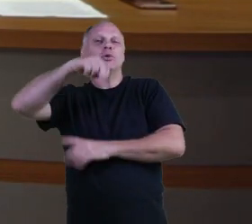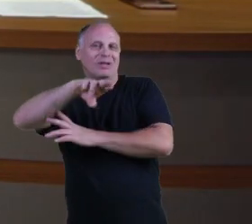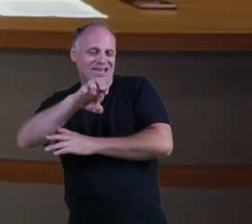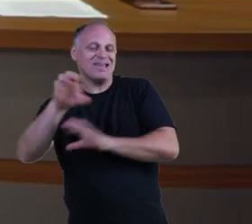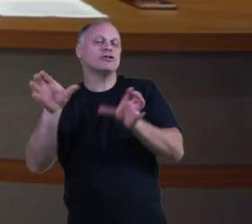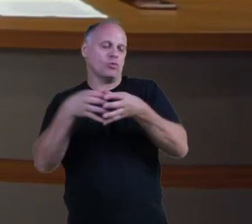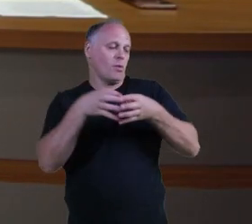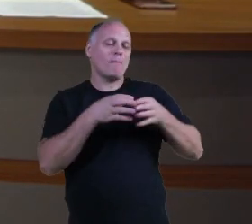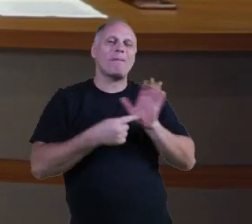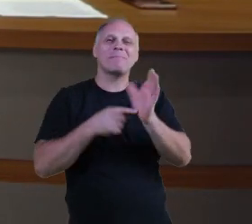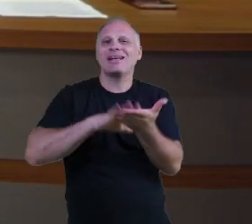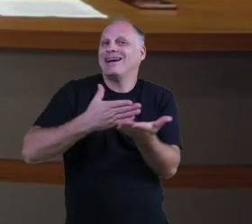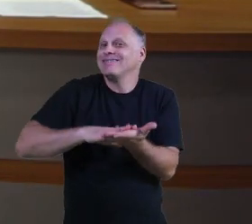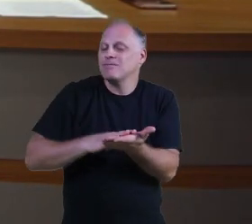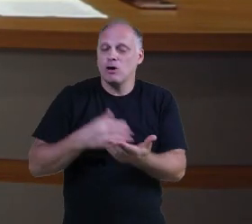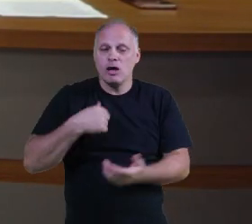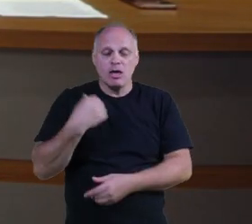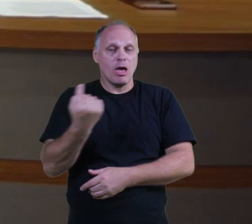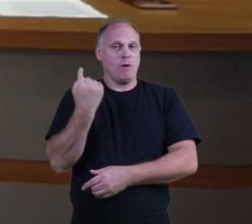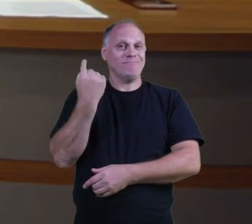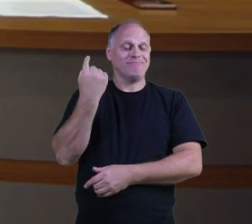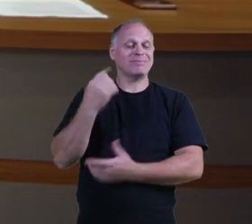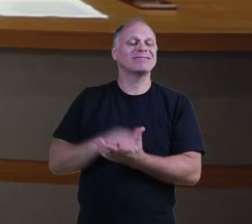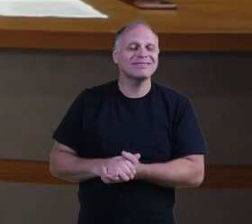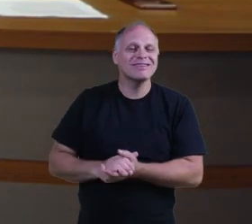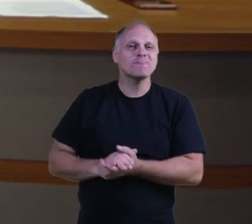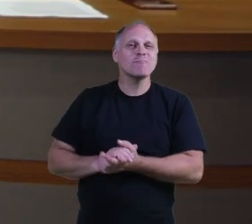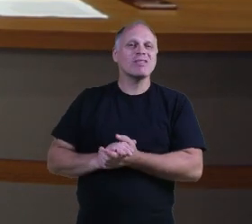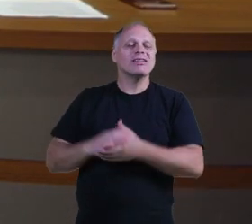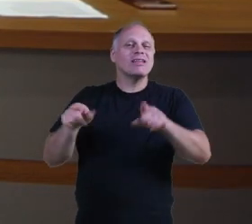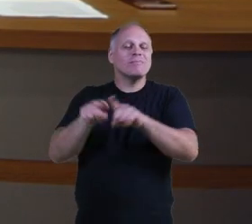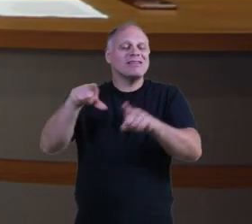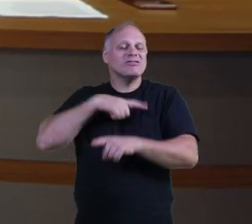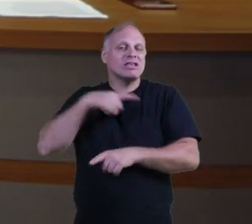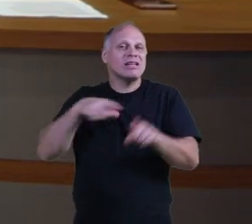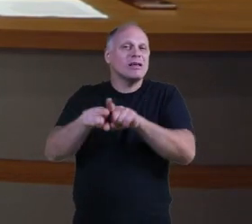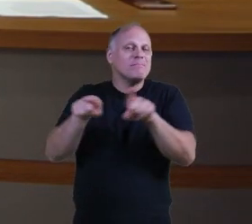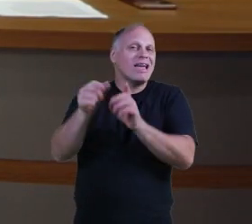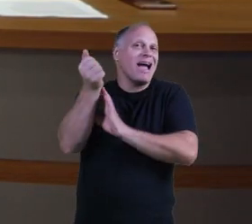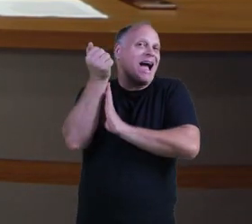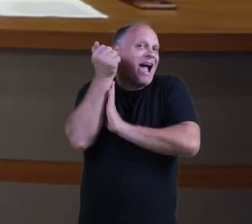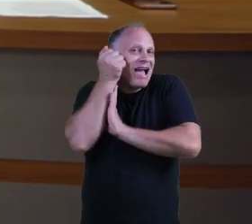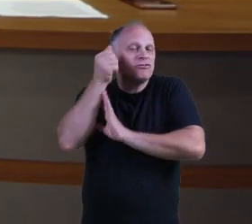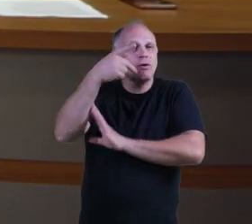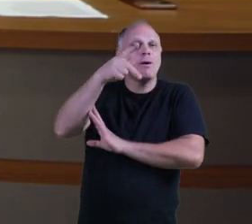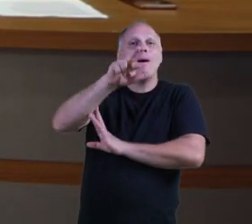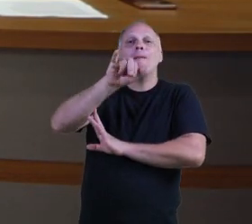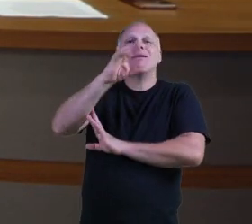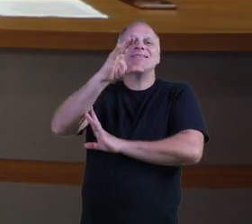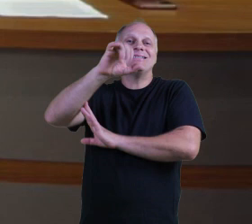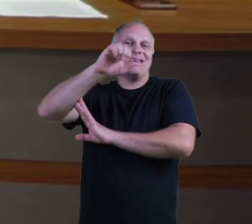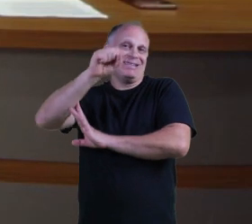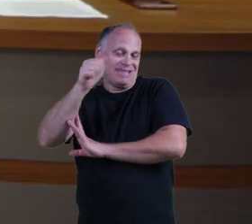nós fazer abertura do Raça Negra, da Alcione, com o grupo. E eu, em